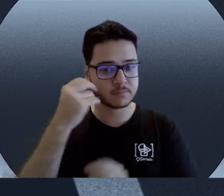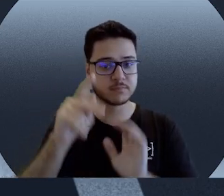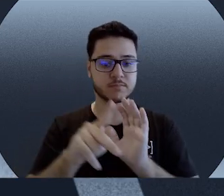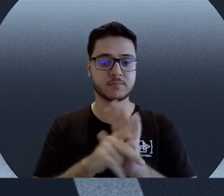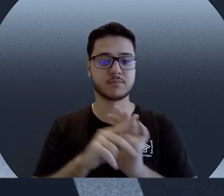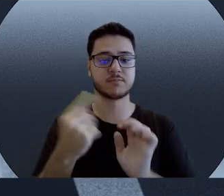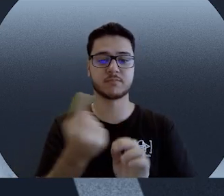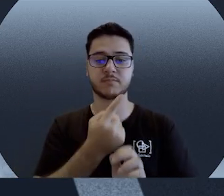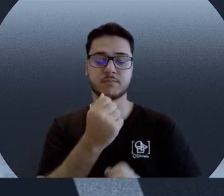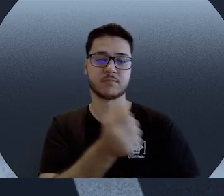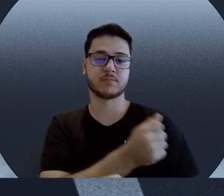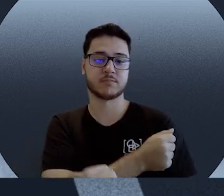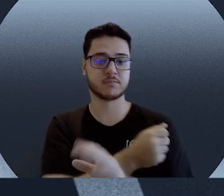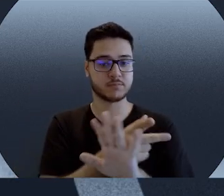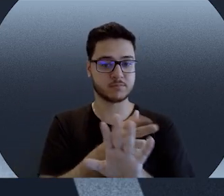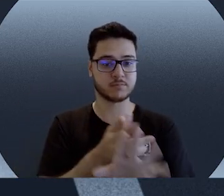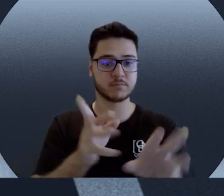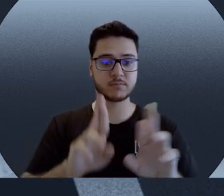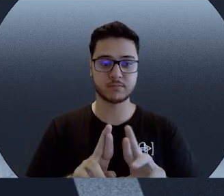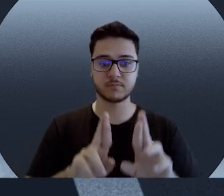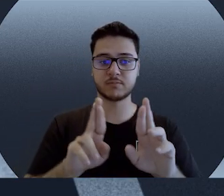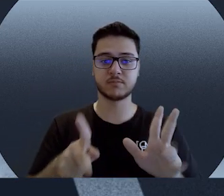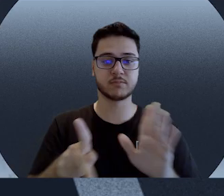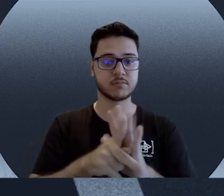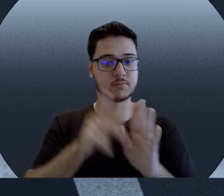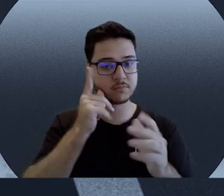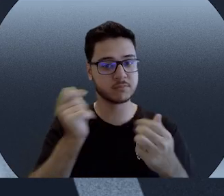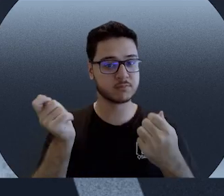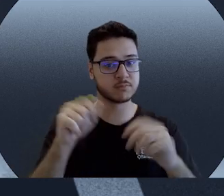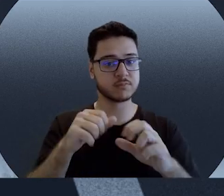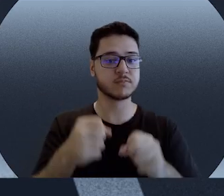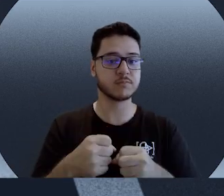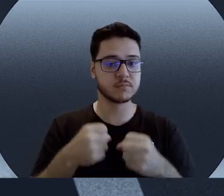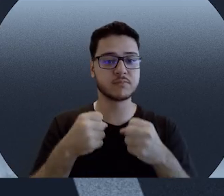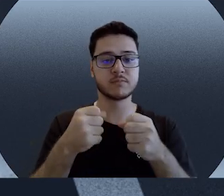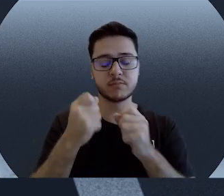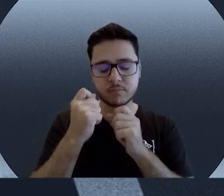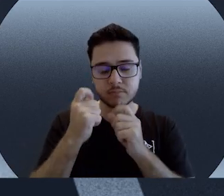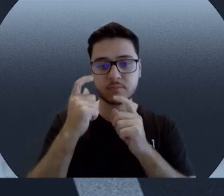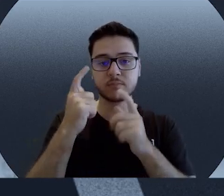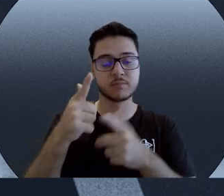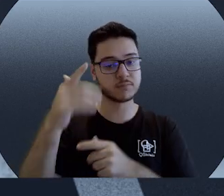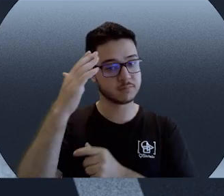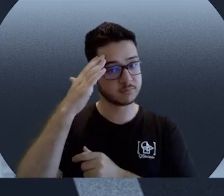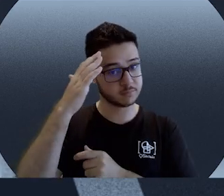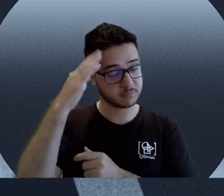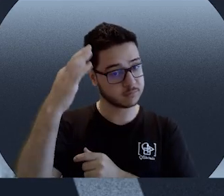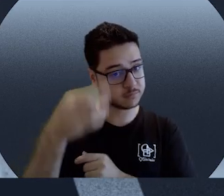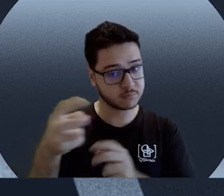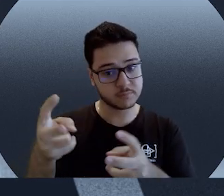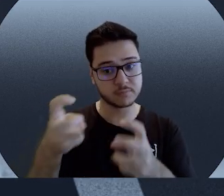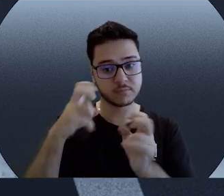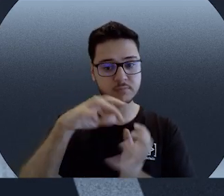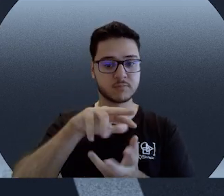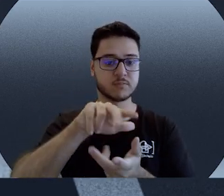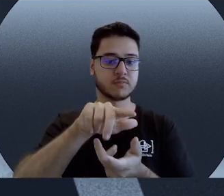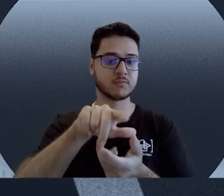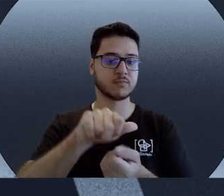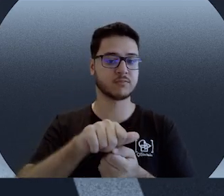nossos alunos, né, uma forma diferente de poder abordar e estudar e entender, ver o mundo por